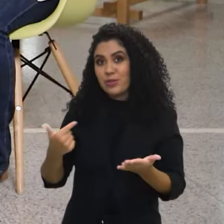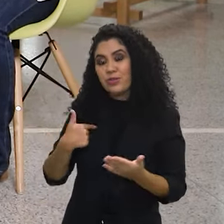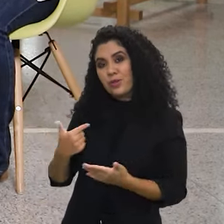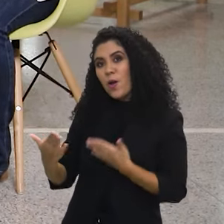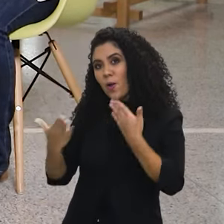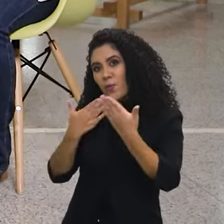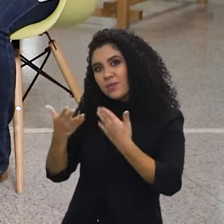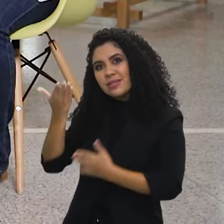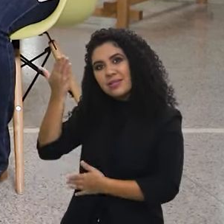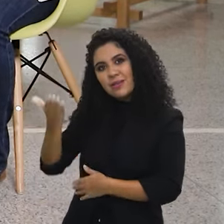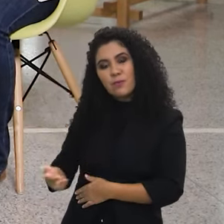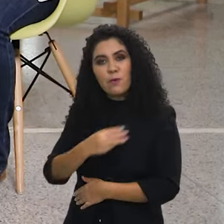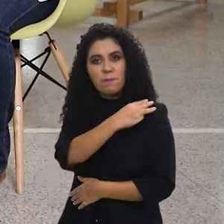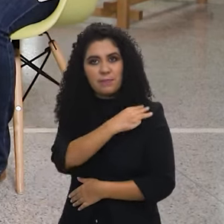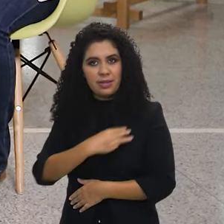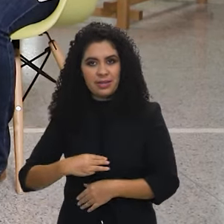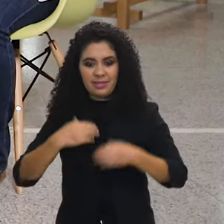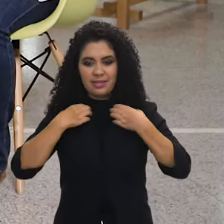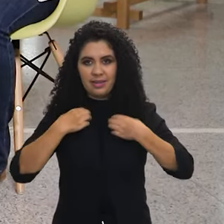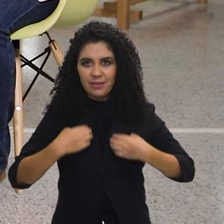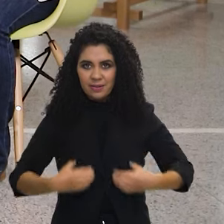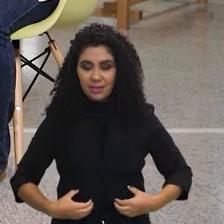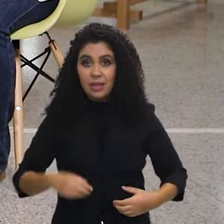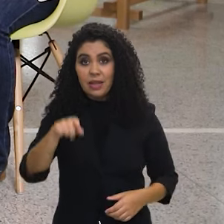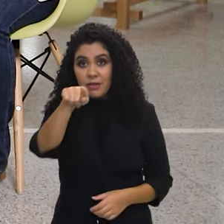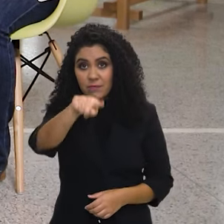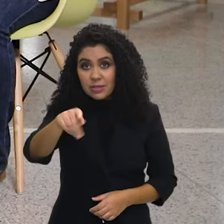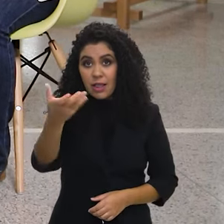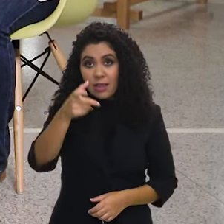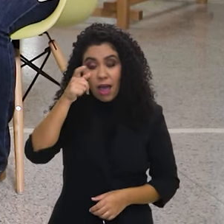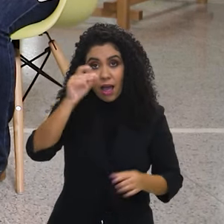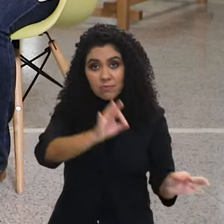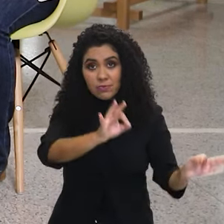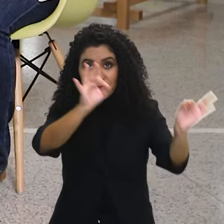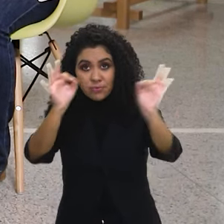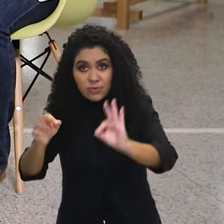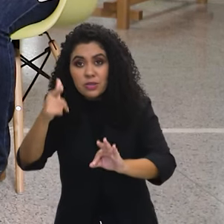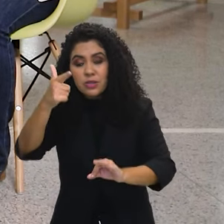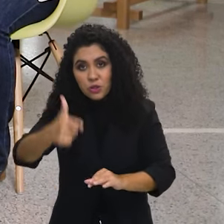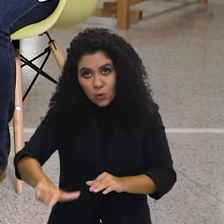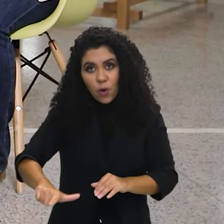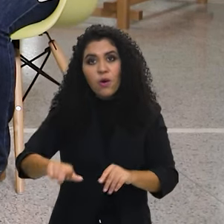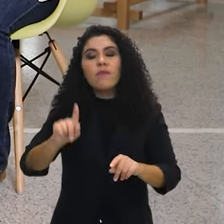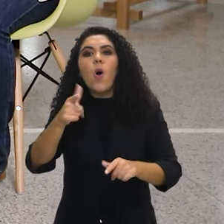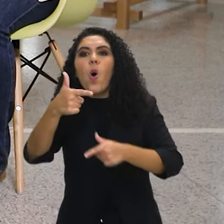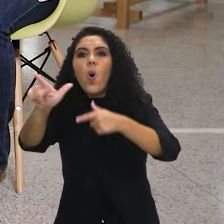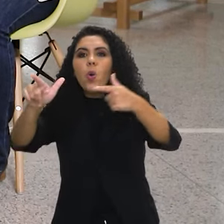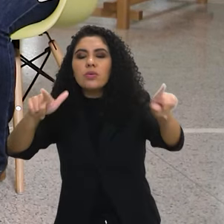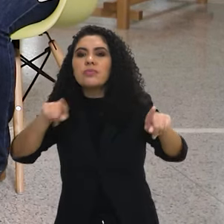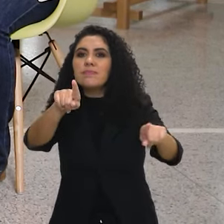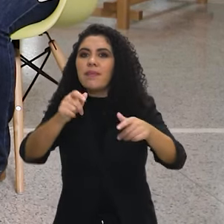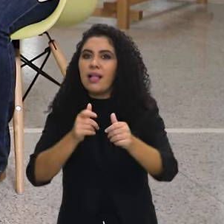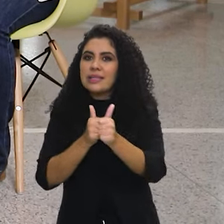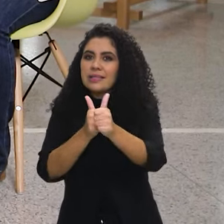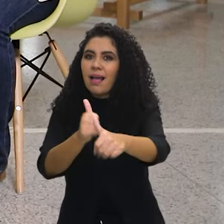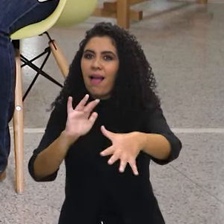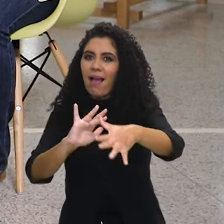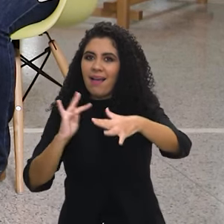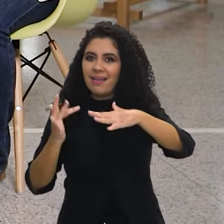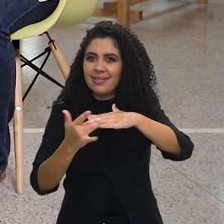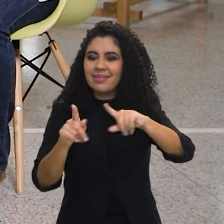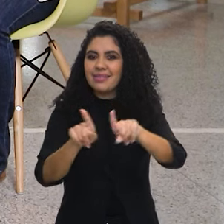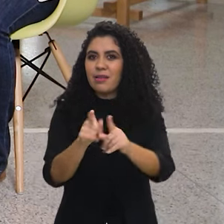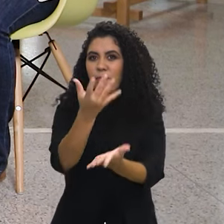minha conversa com a ministra da mulheres Sida Gonçalves se você quiser rever esta ou outras entrevistas siga as nossas redes